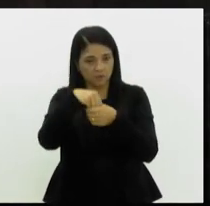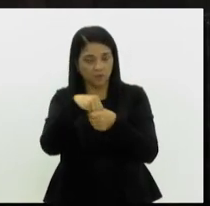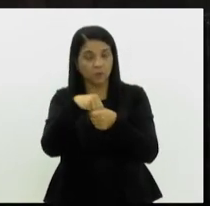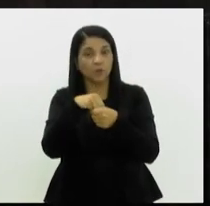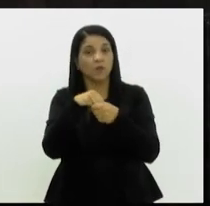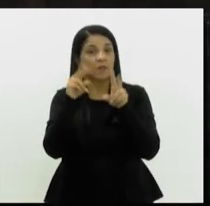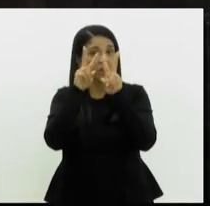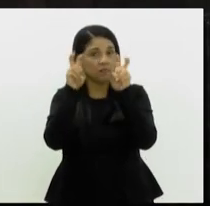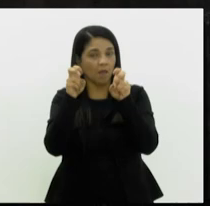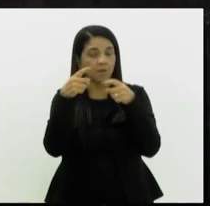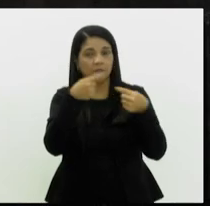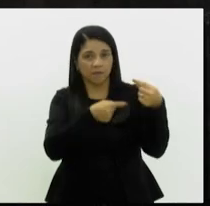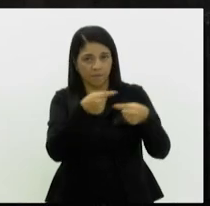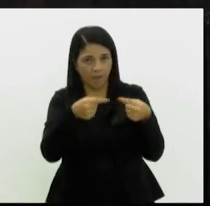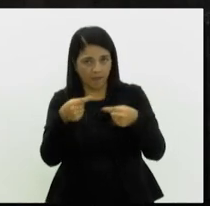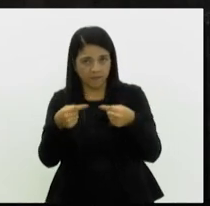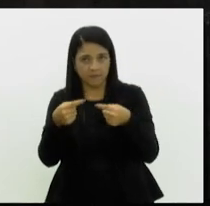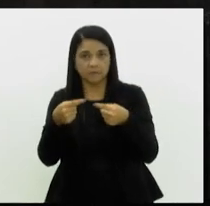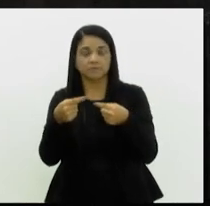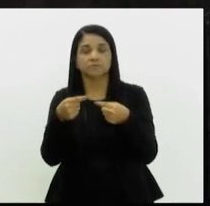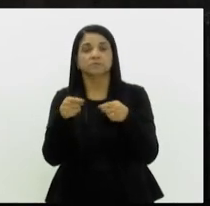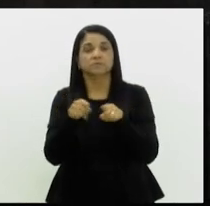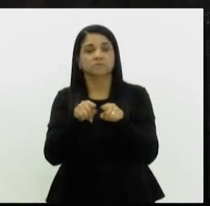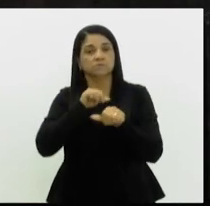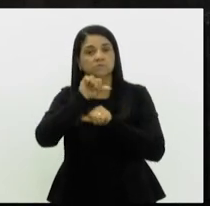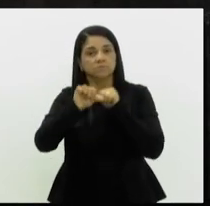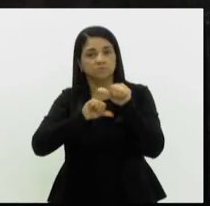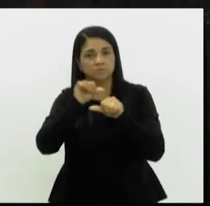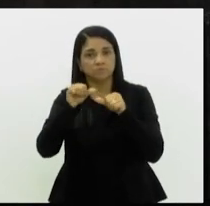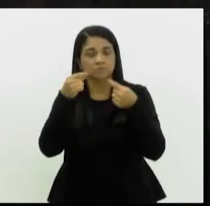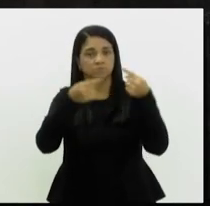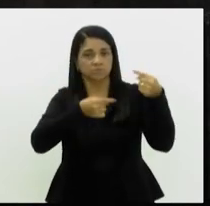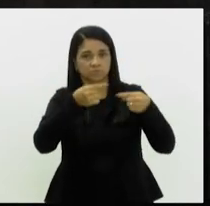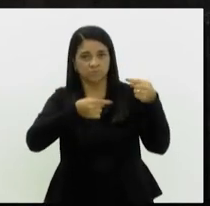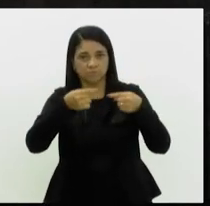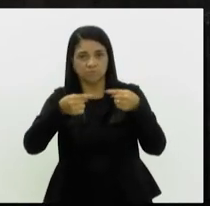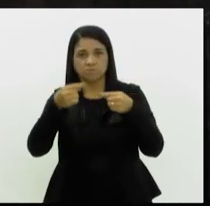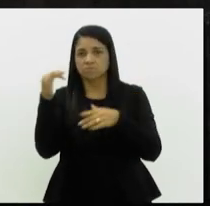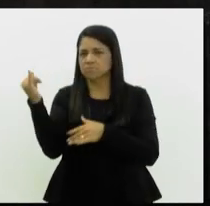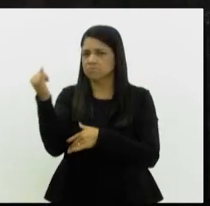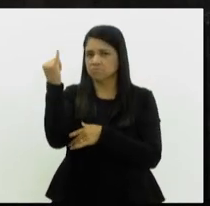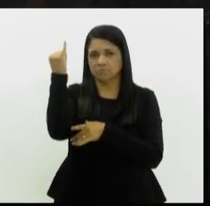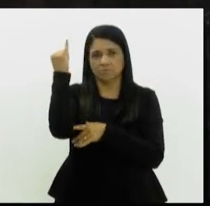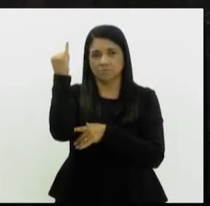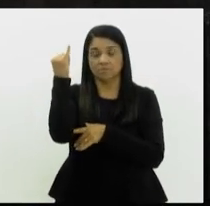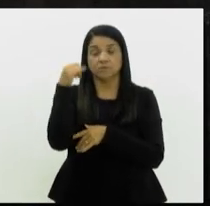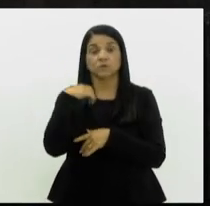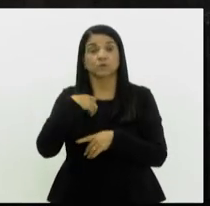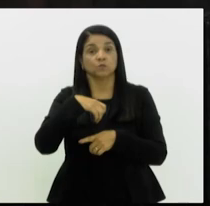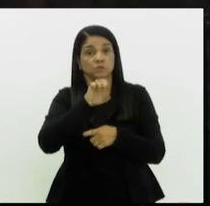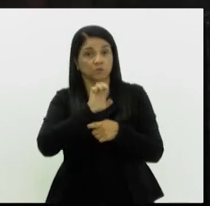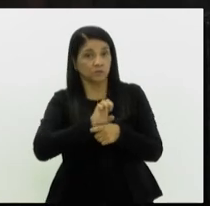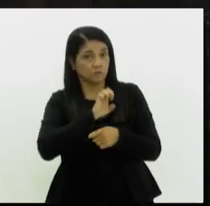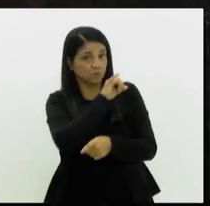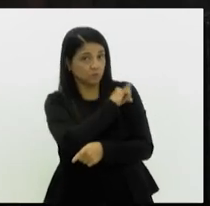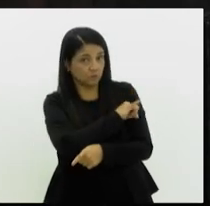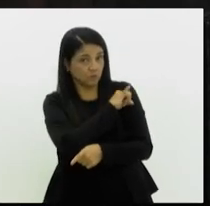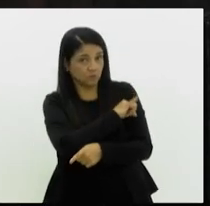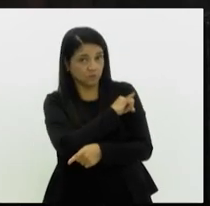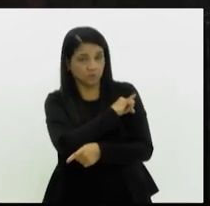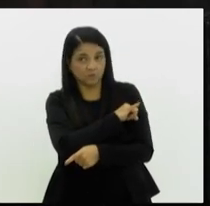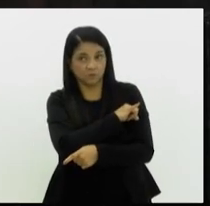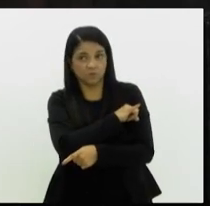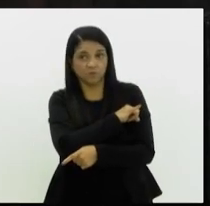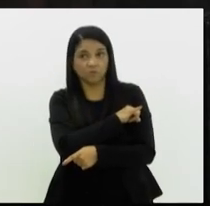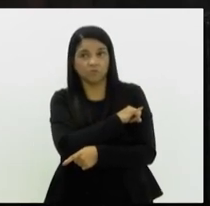tema, fazer com que a gente transforme esse debate, que é um debate fundamental. O Rio de Janeiro,